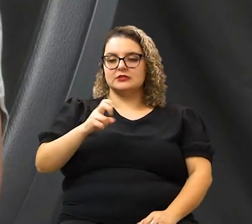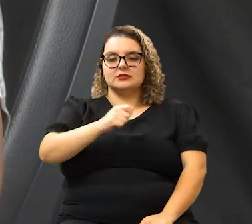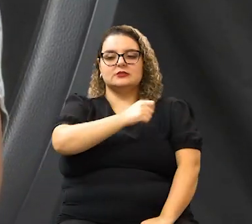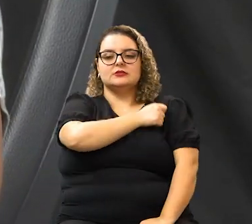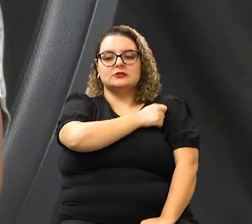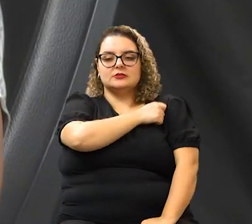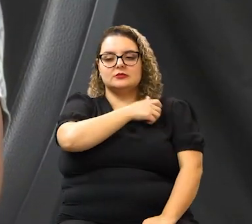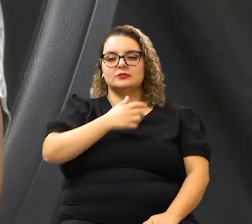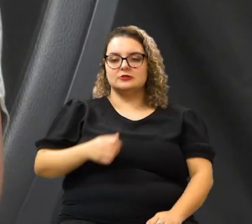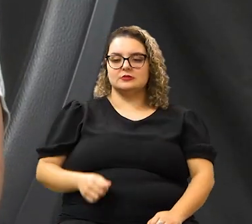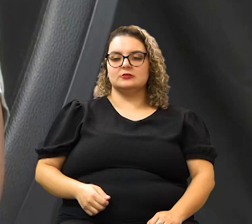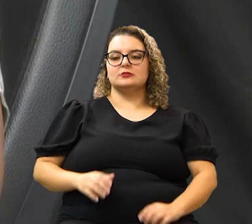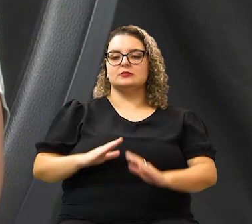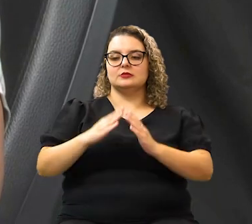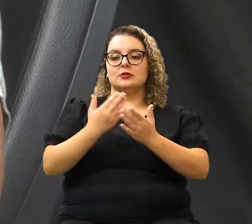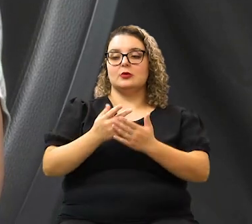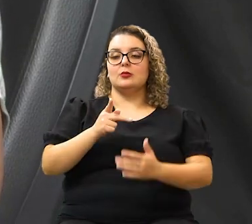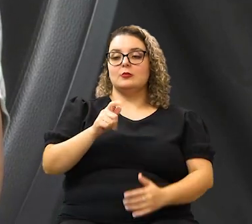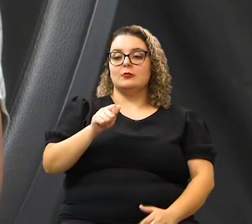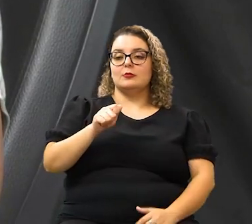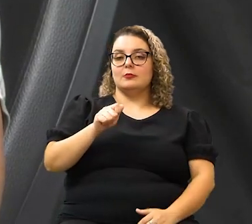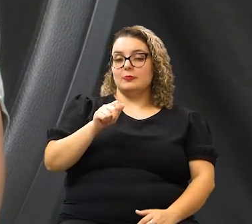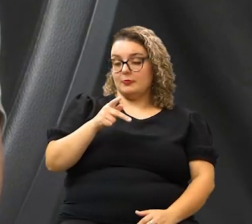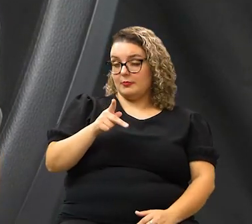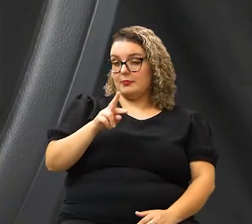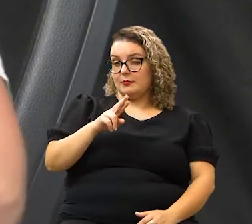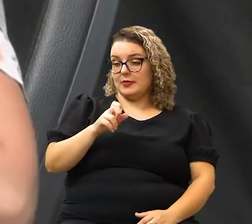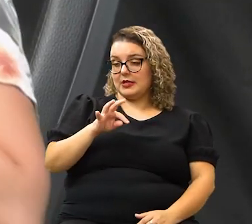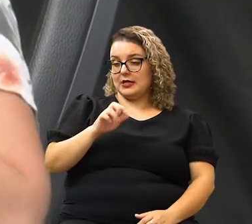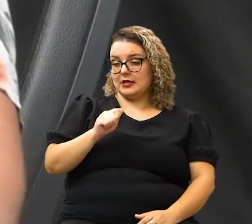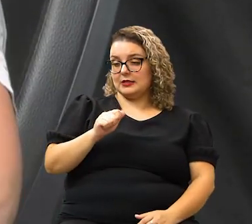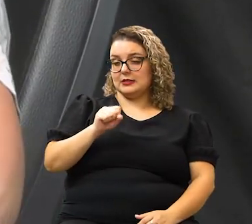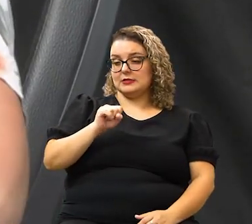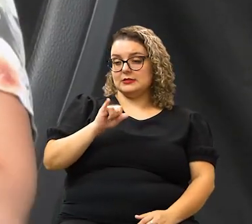Cos Silva. 5 aulas de sociologia, estava numa